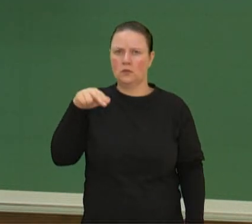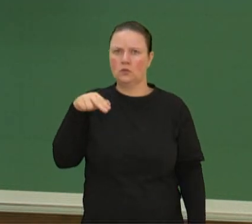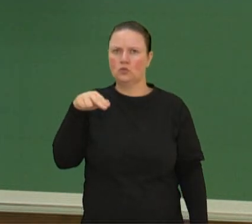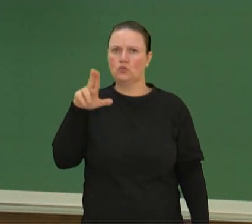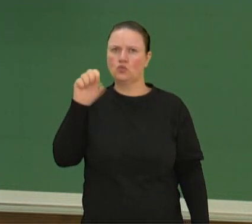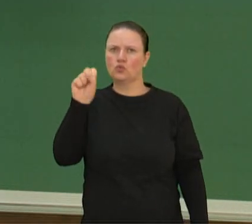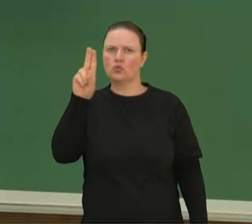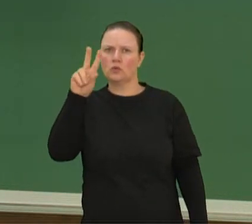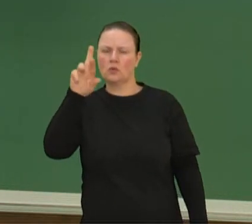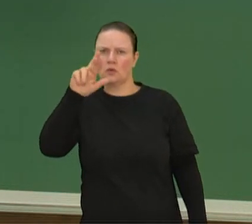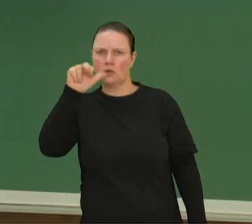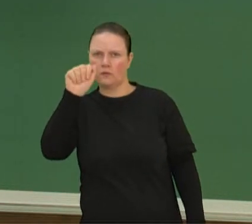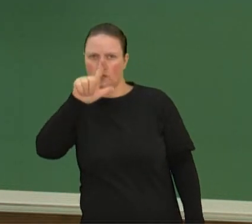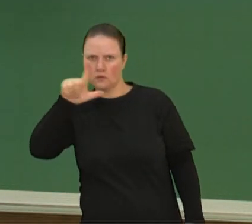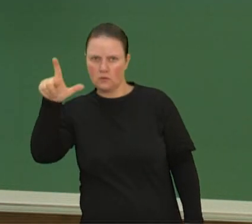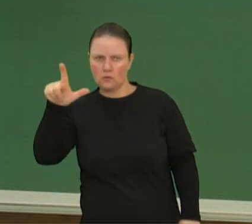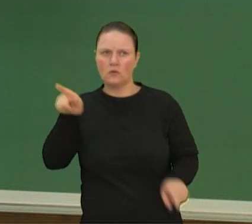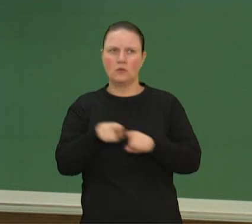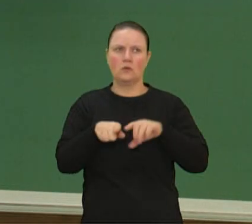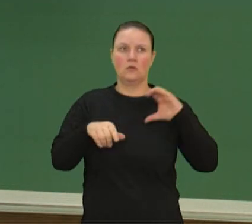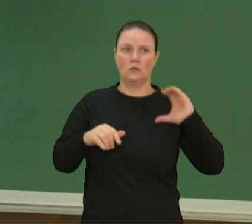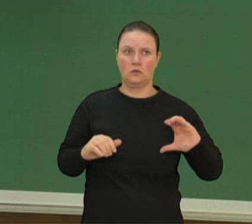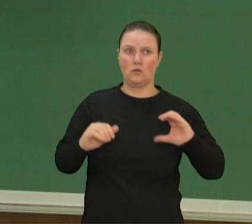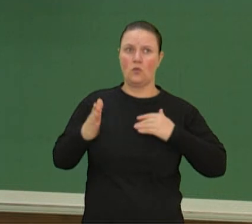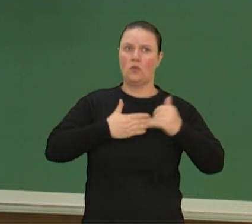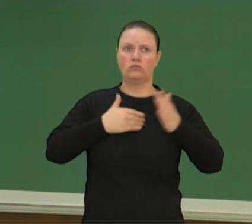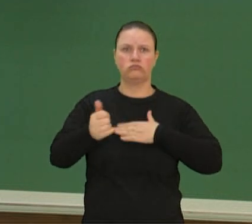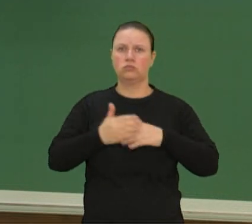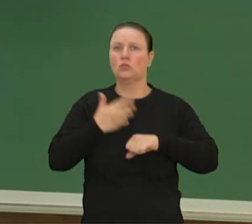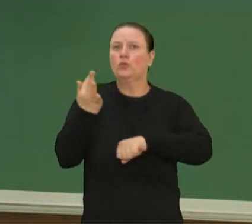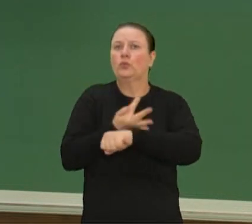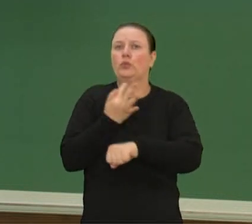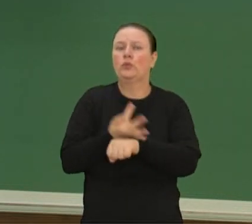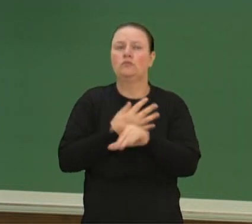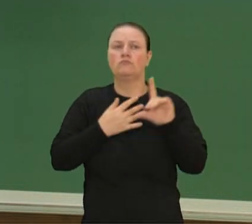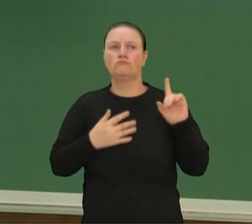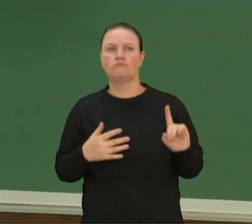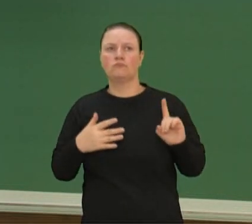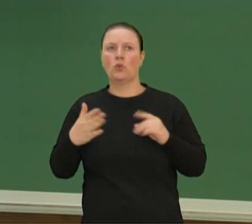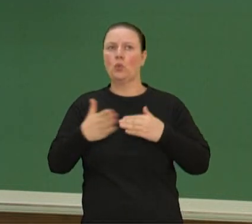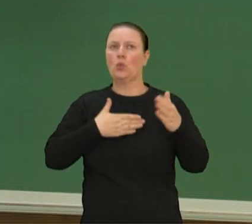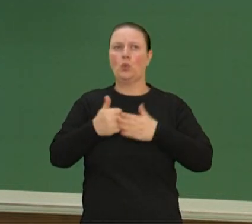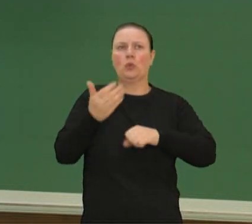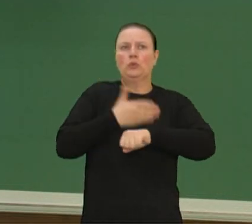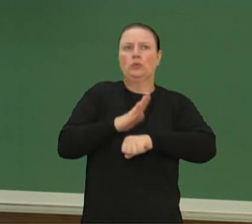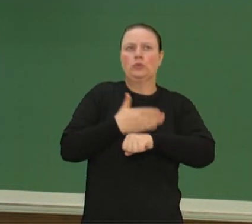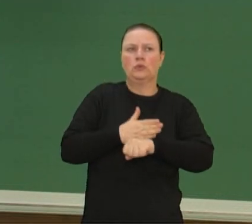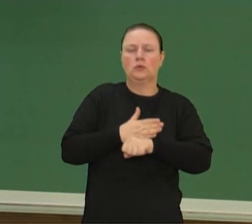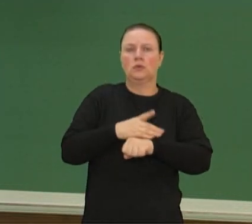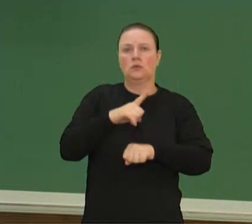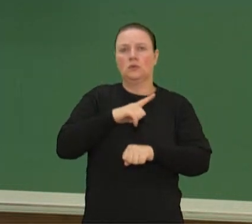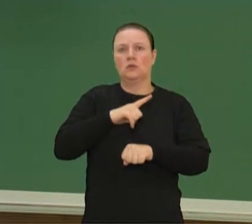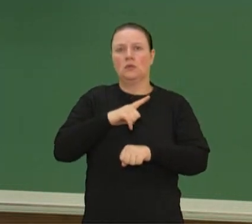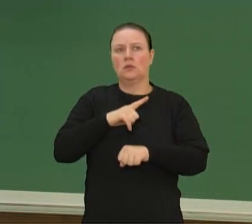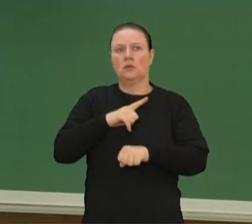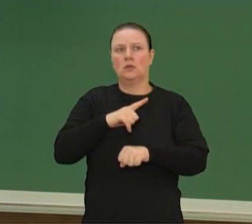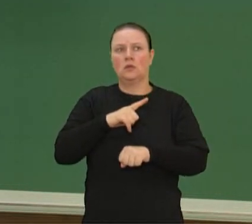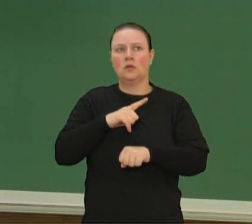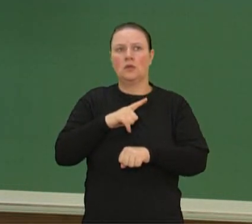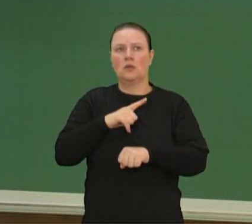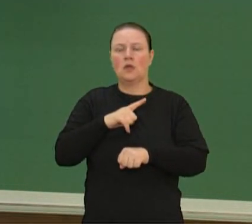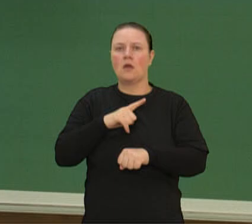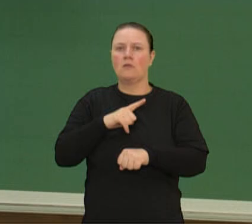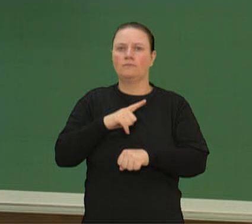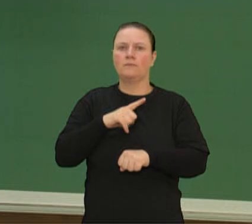C. Qualquer tipo de exercício contra uma resistência. Ou letra D. Qualquer tipo de exercício contra uma resistência física. Pensem